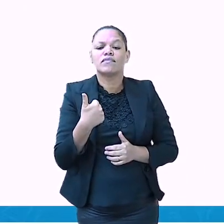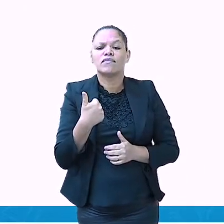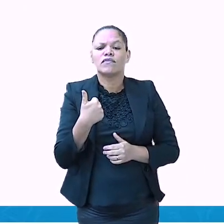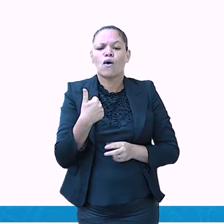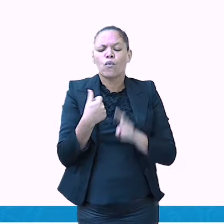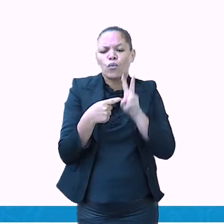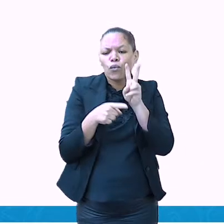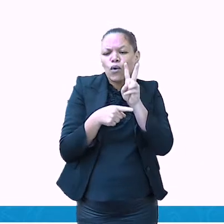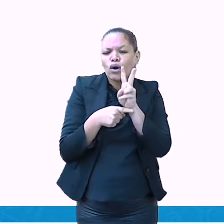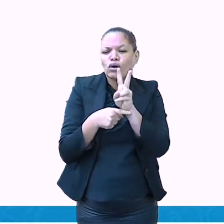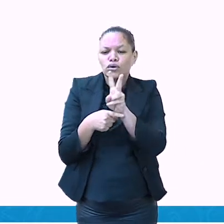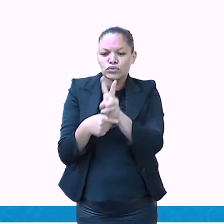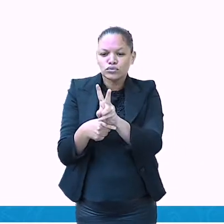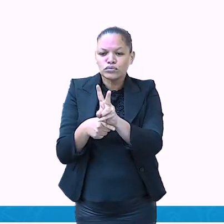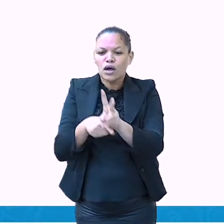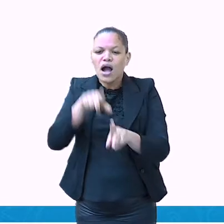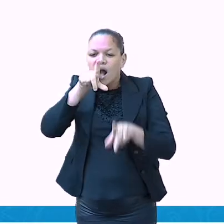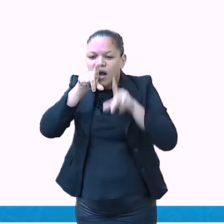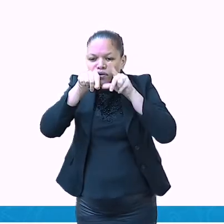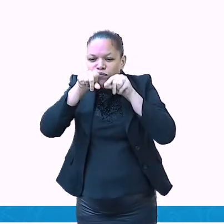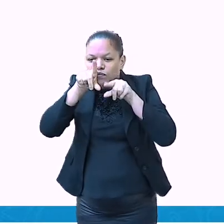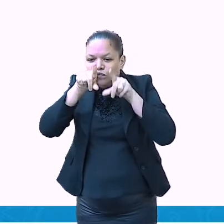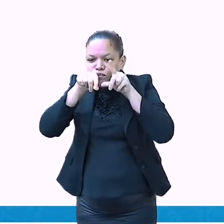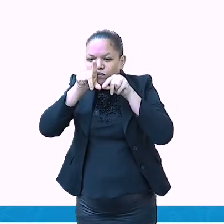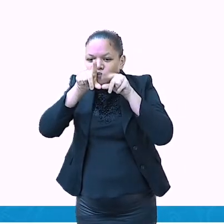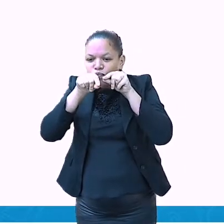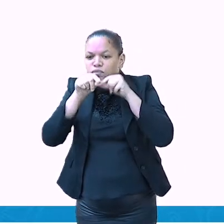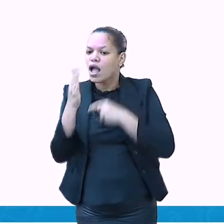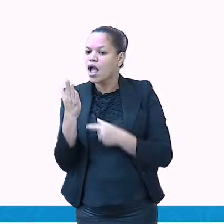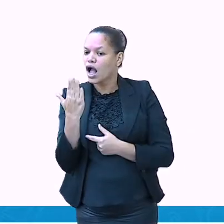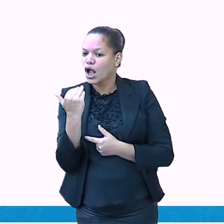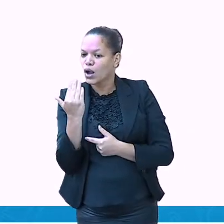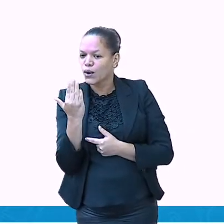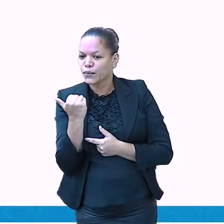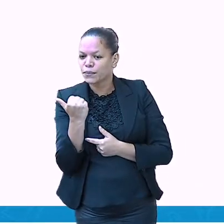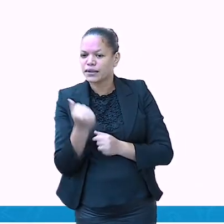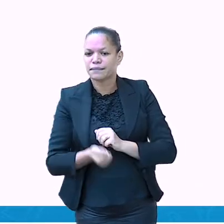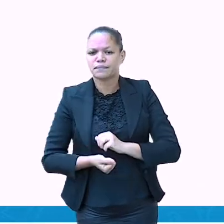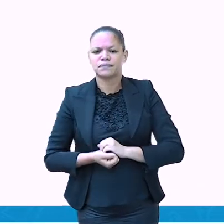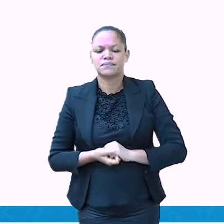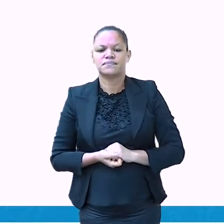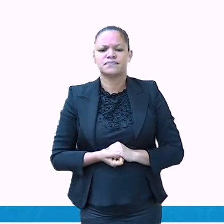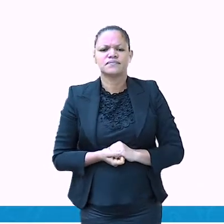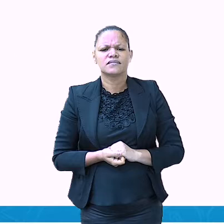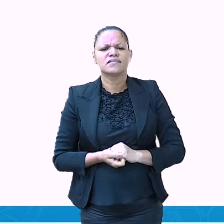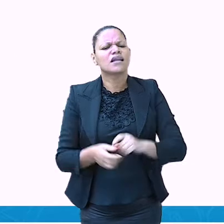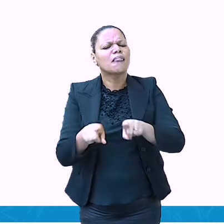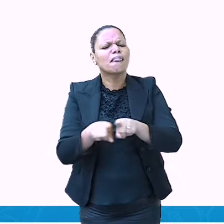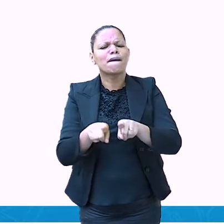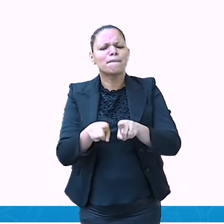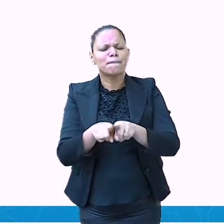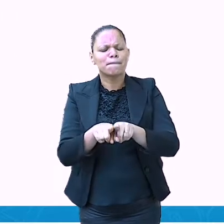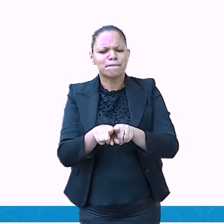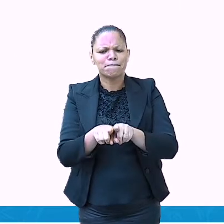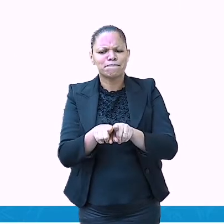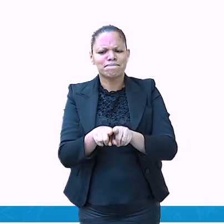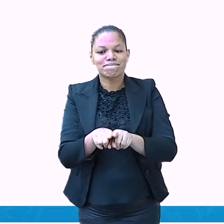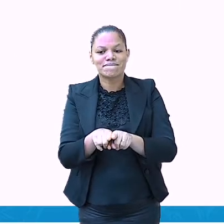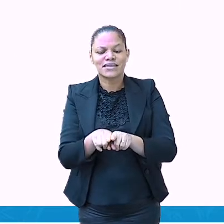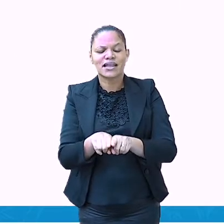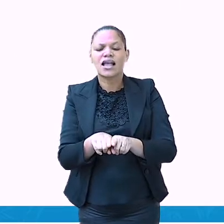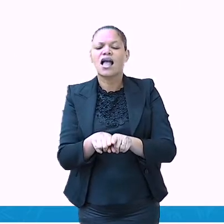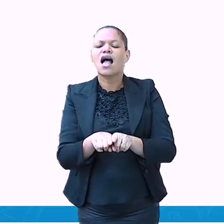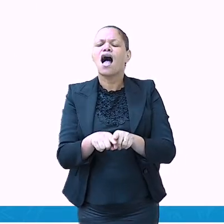substituindo aí essa questão do dente. E na hora também da questão de digerir os